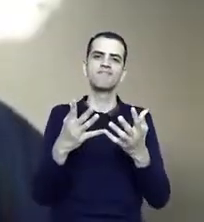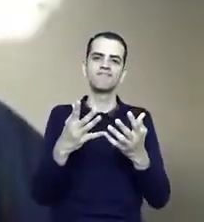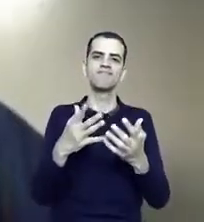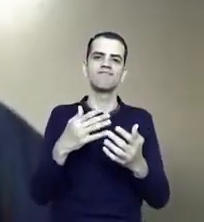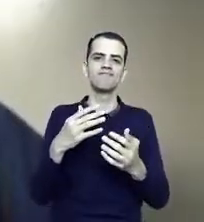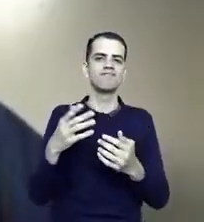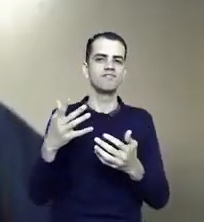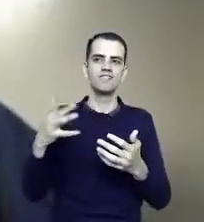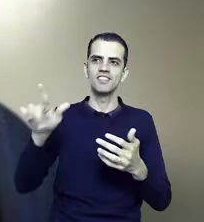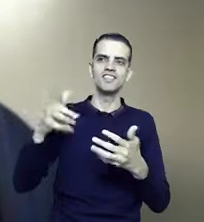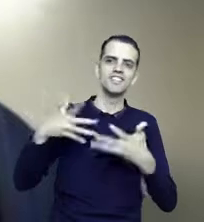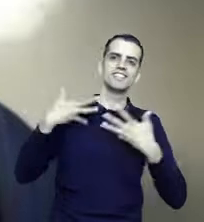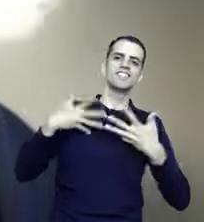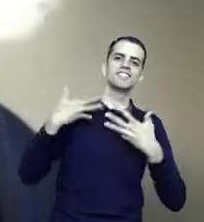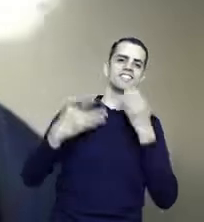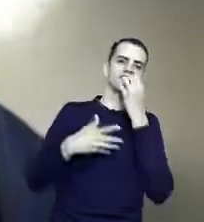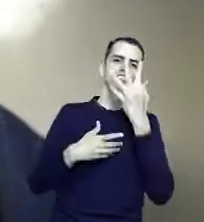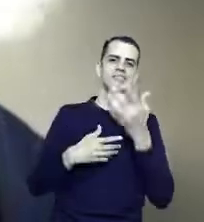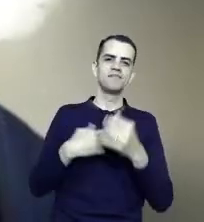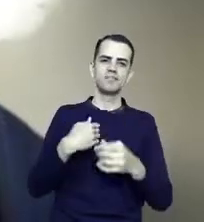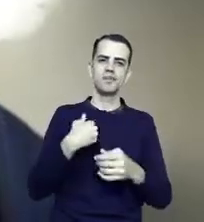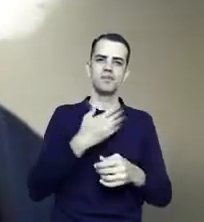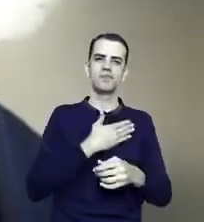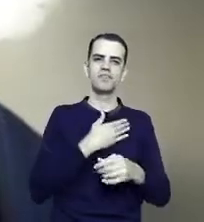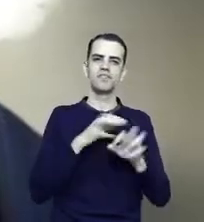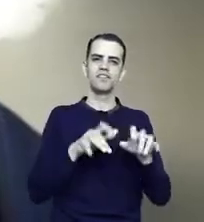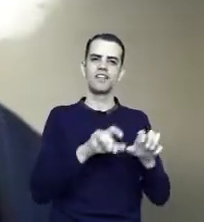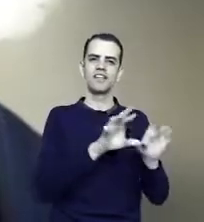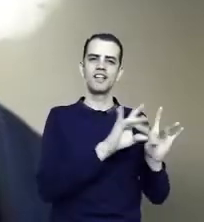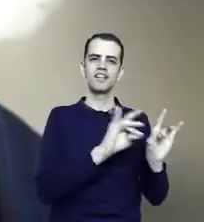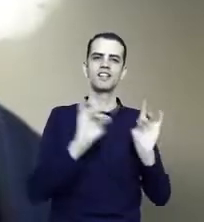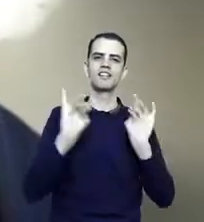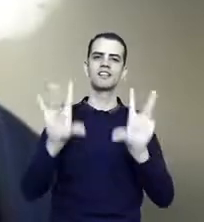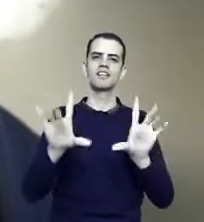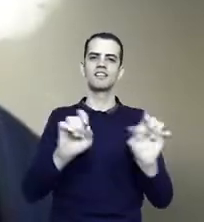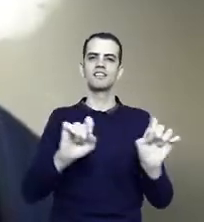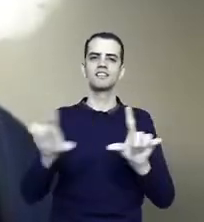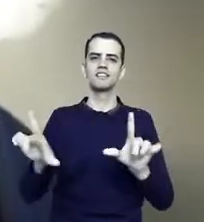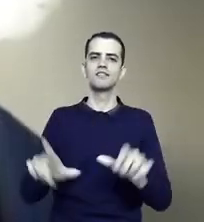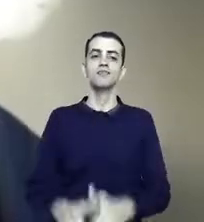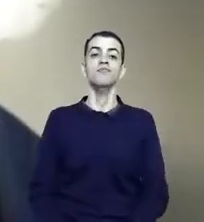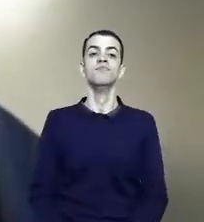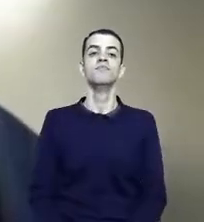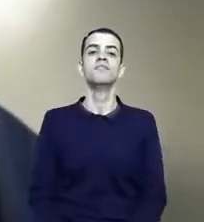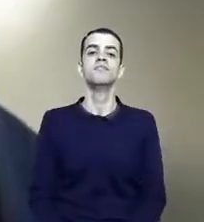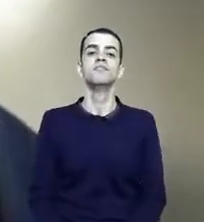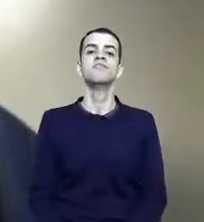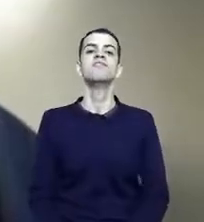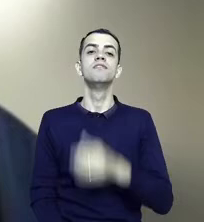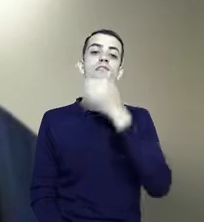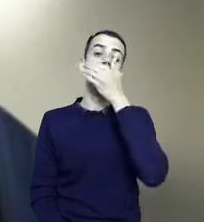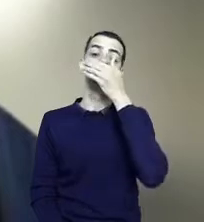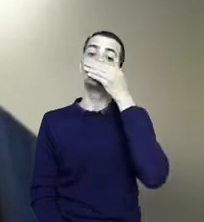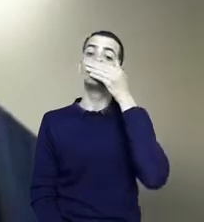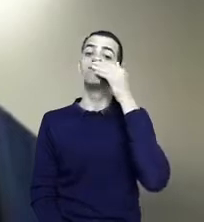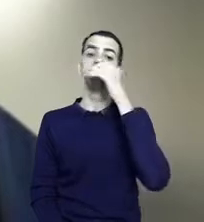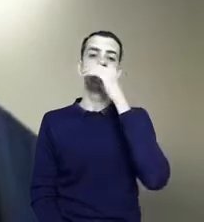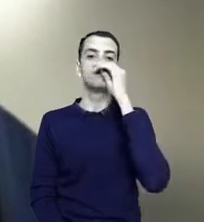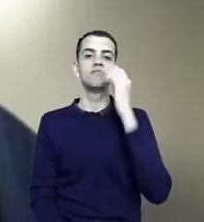Você me permite compartilhar minha tela? Pois não, pode compartilhar.